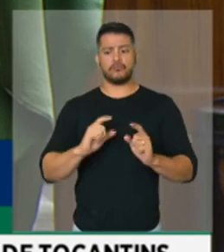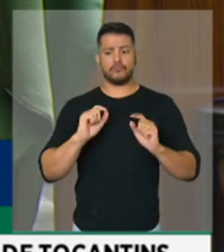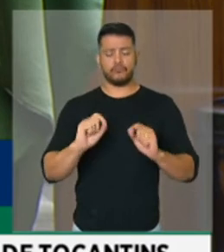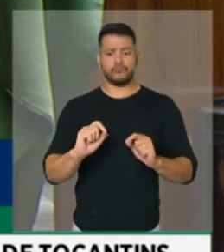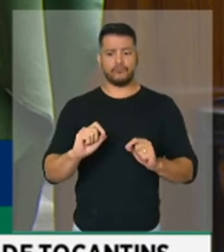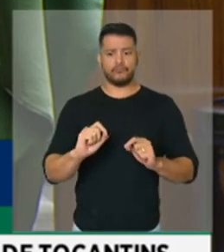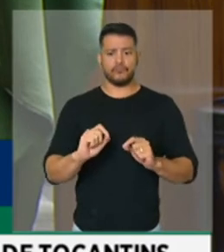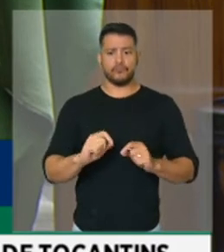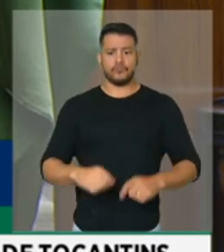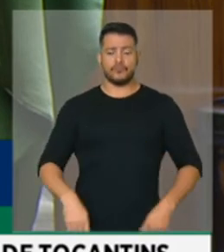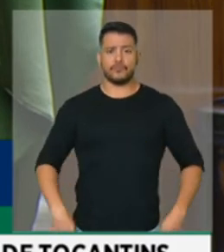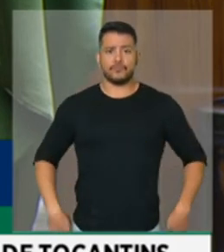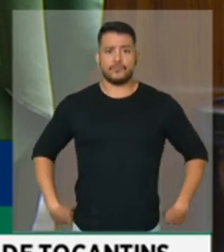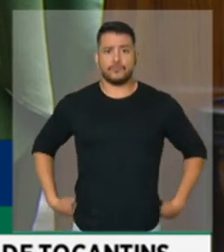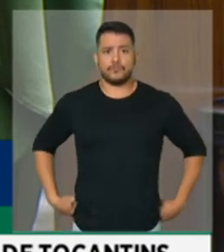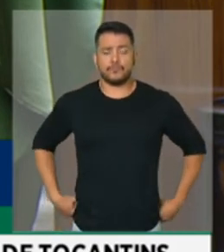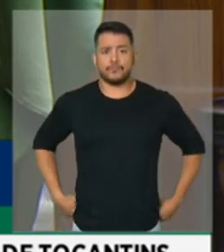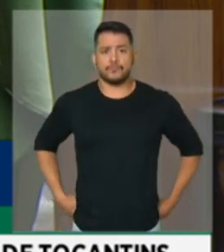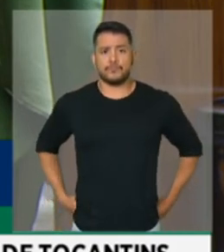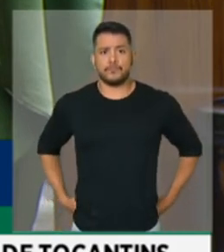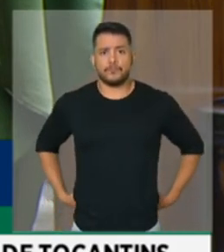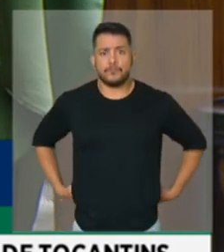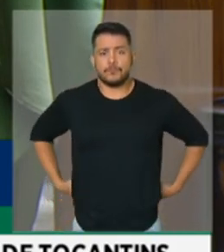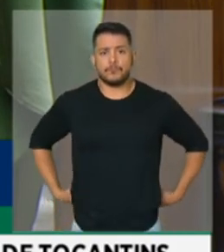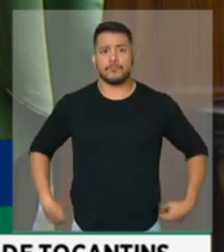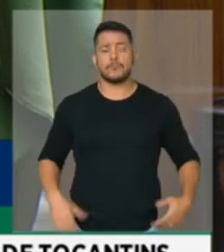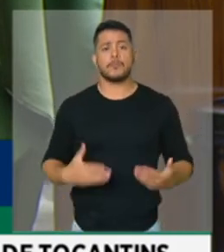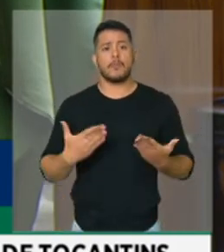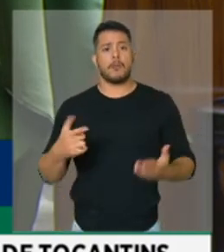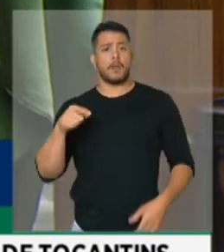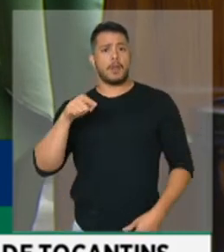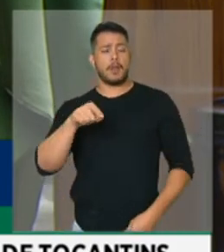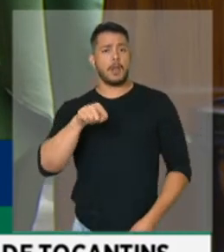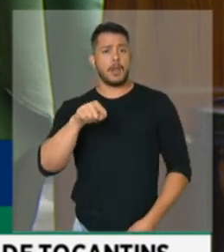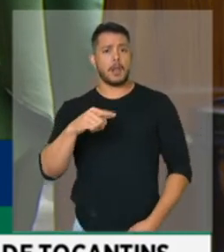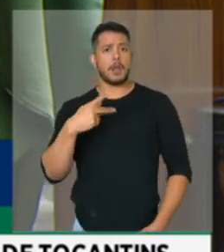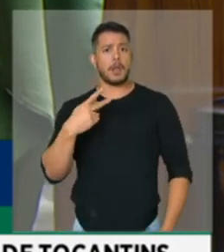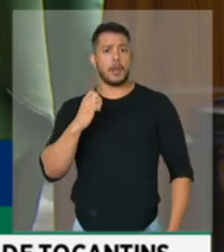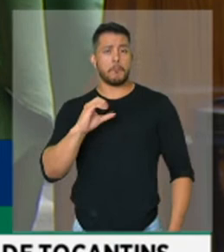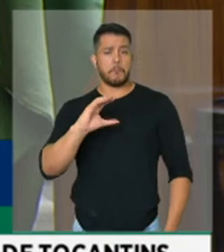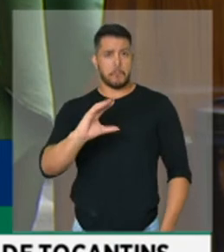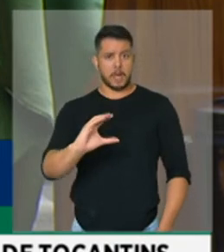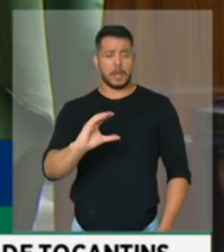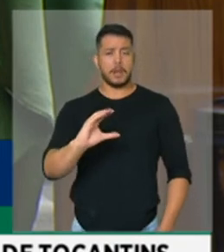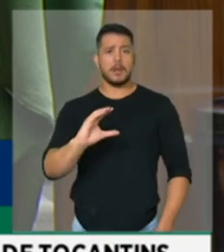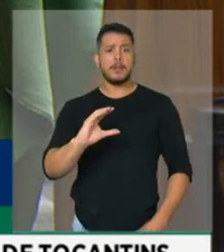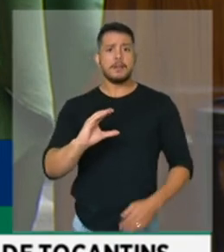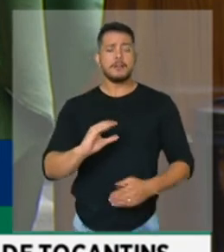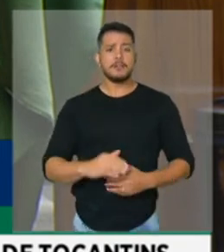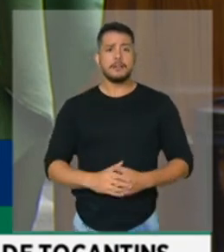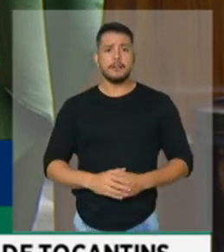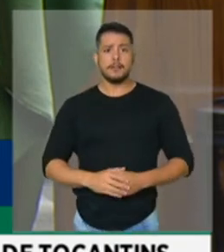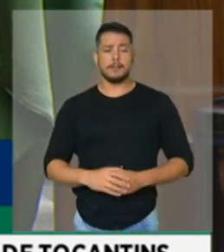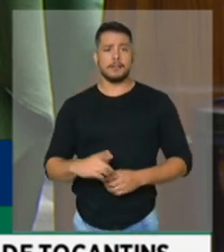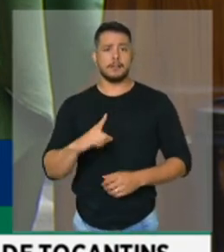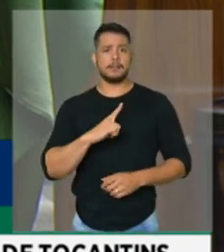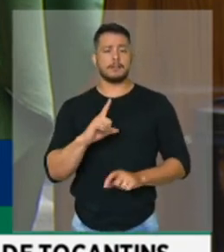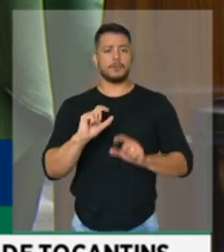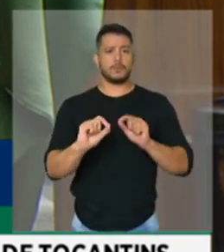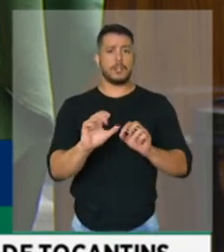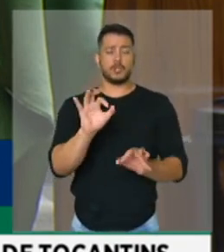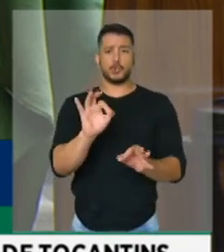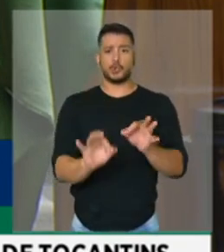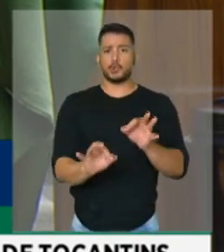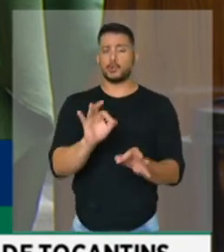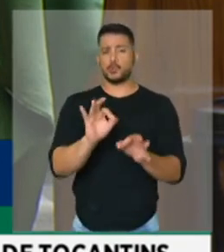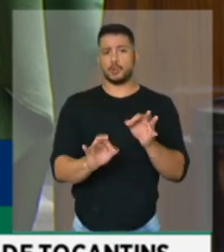foram penalizados. Essa PEC, como no Senado Federal e hoje aqui na Câmara, ela traz justiça a